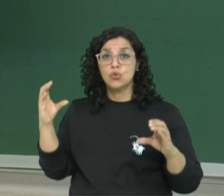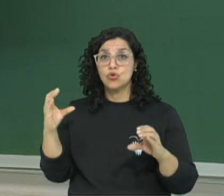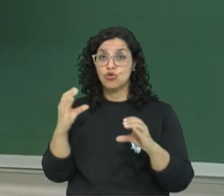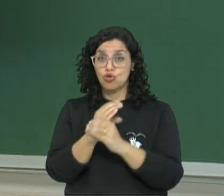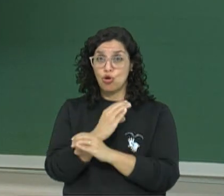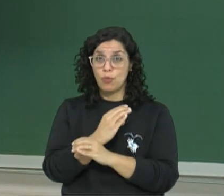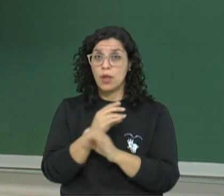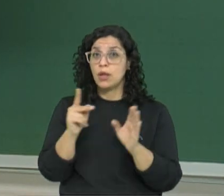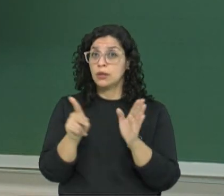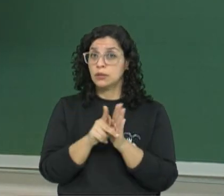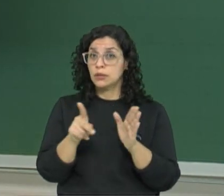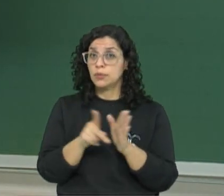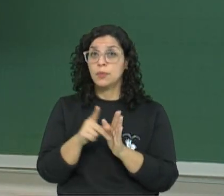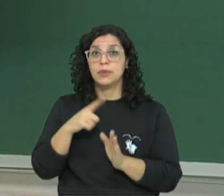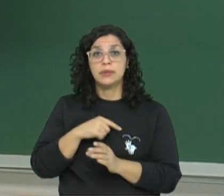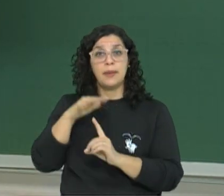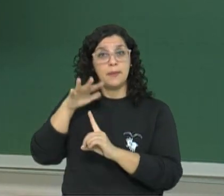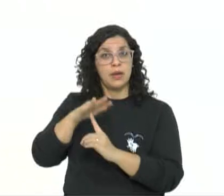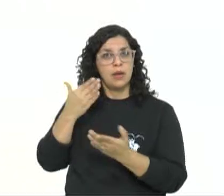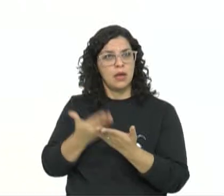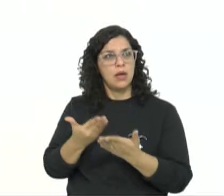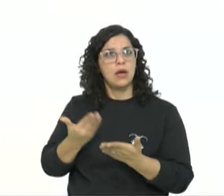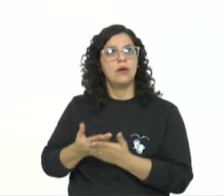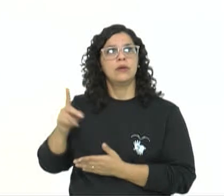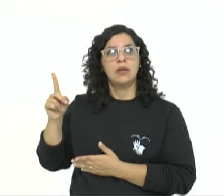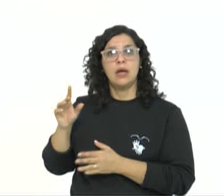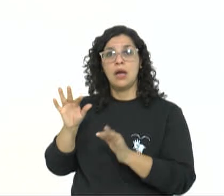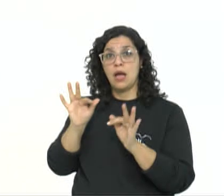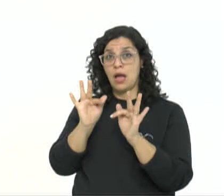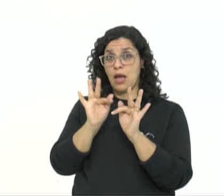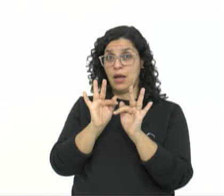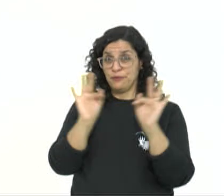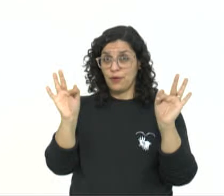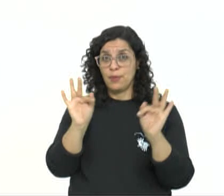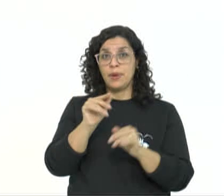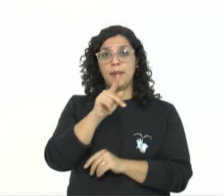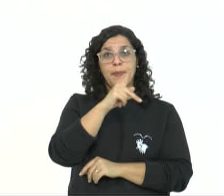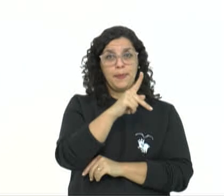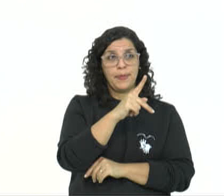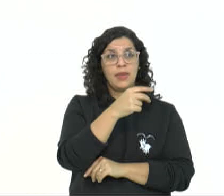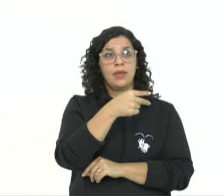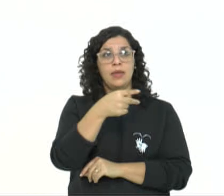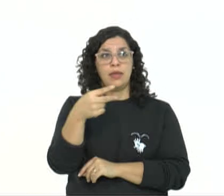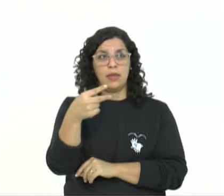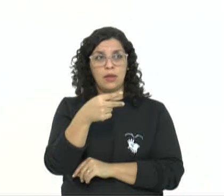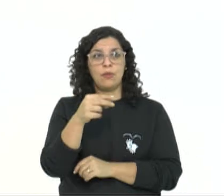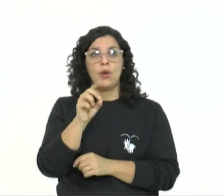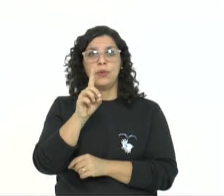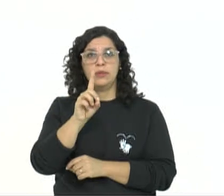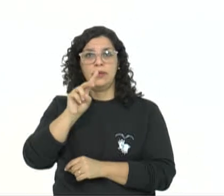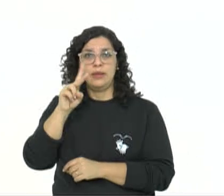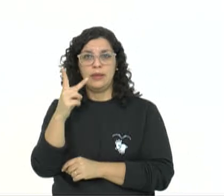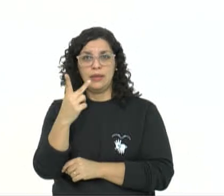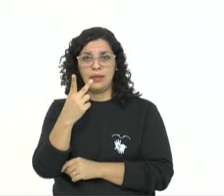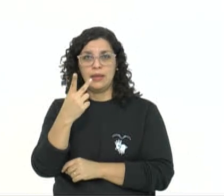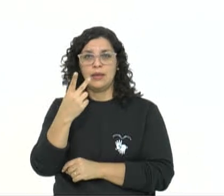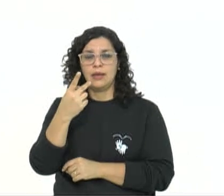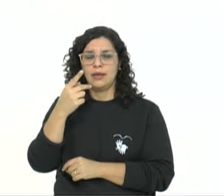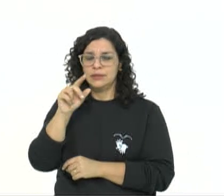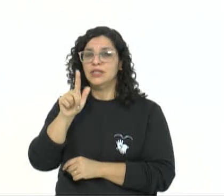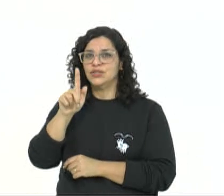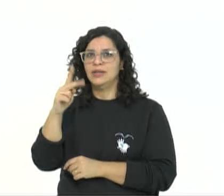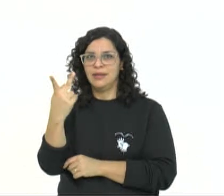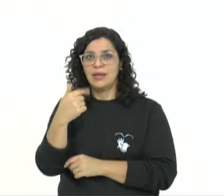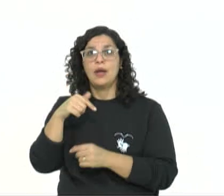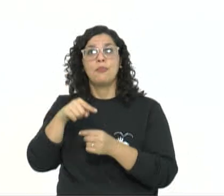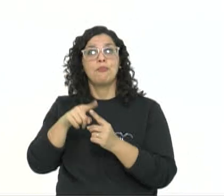a nível de aula Paraná. A fórmula pressão é igual a densidade, gravidade vezes altura,